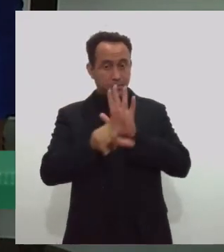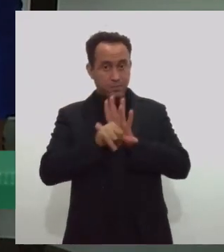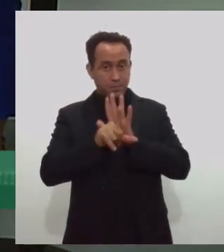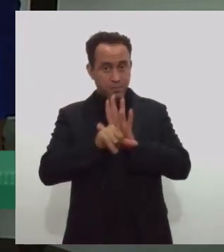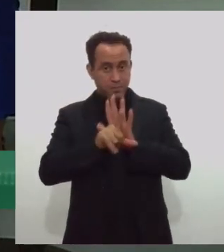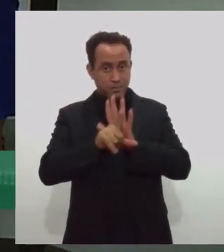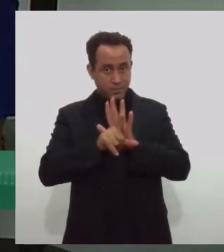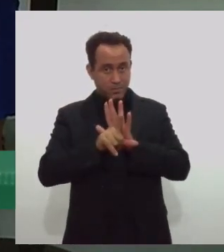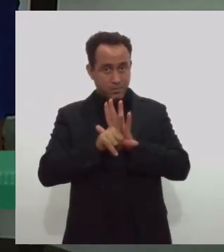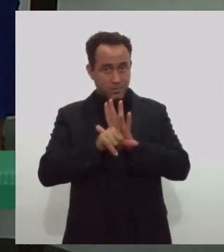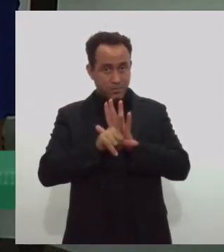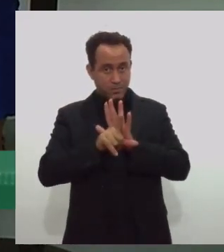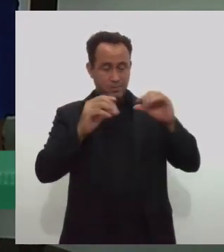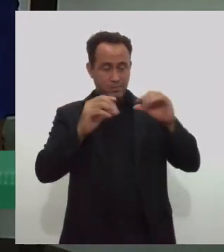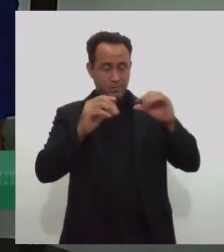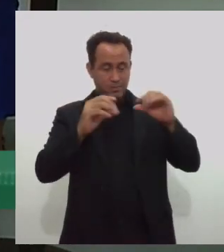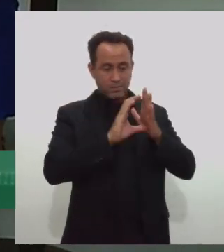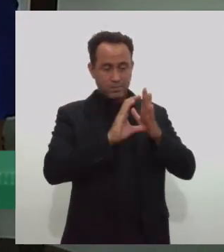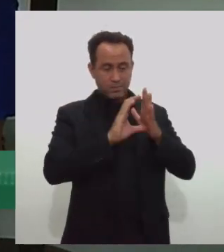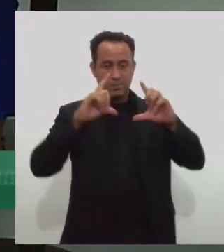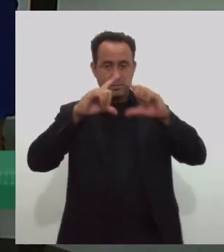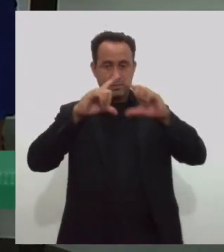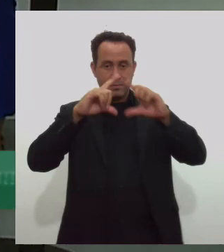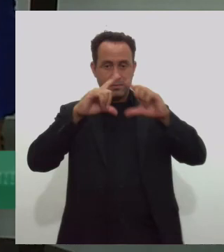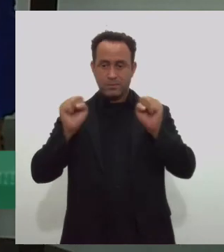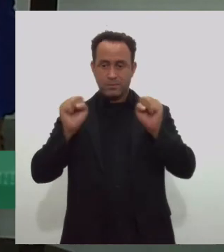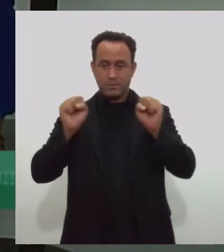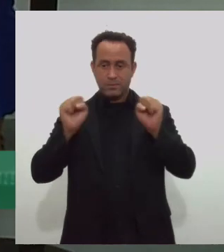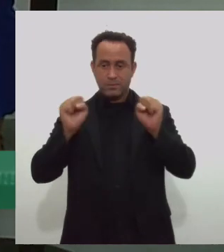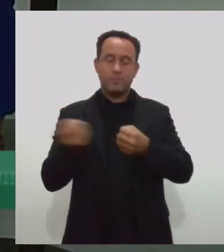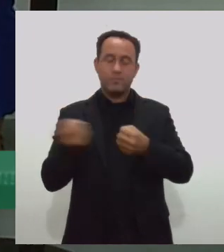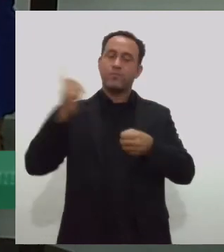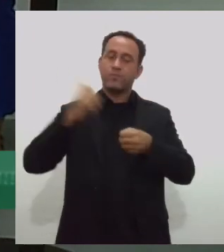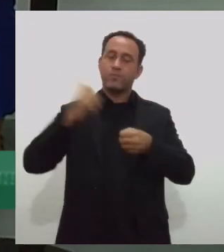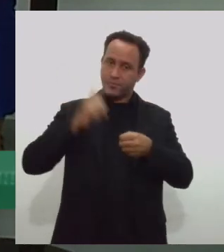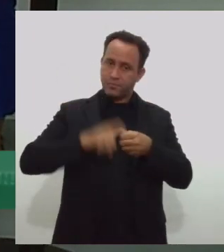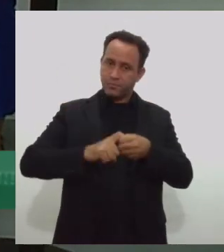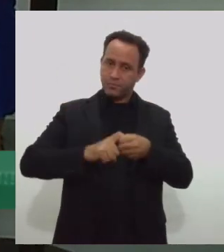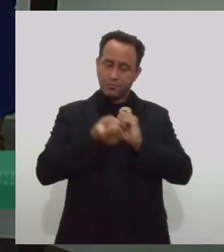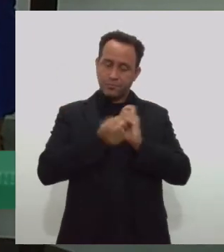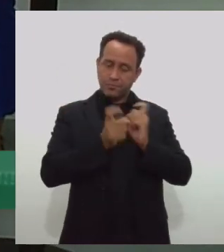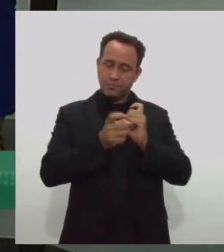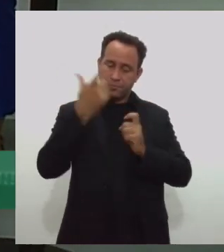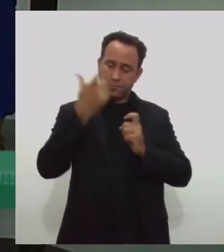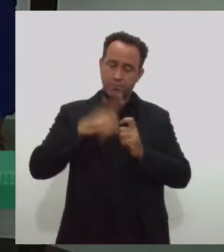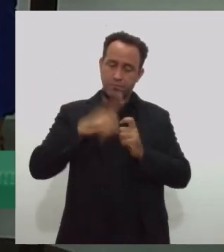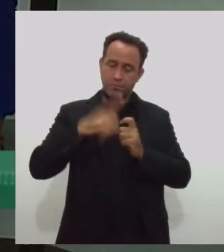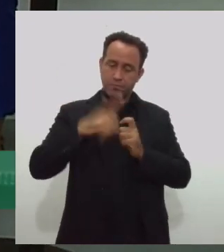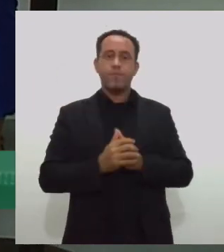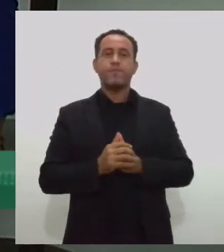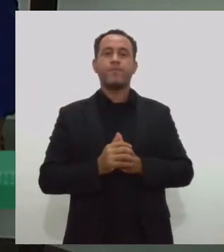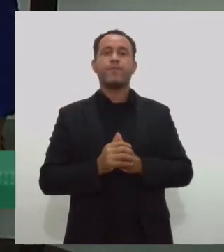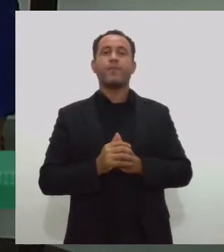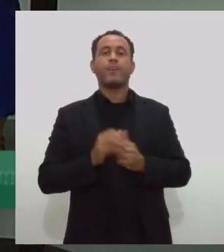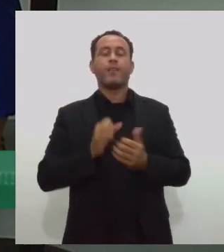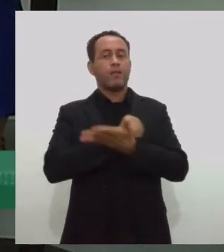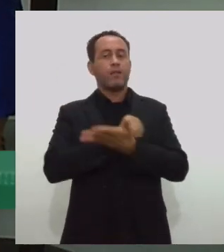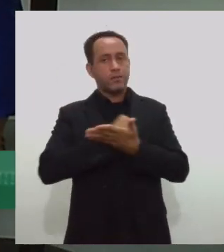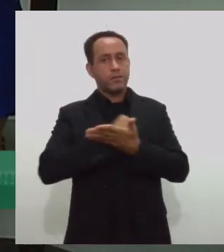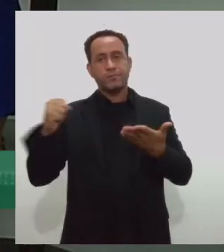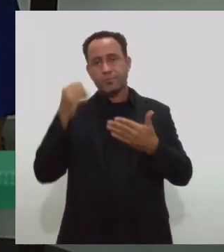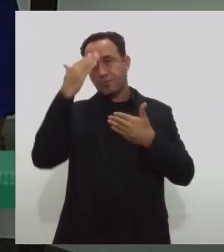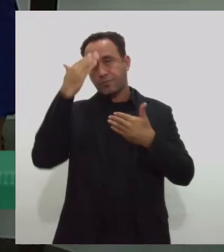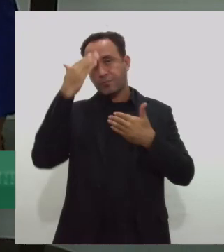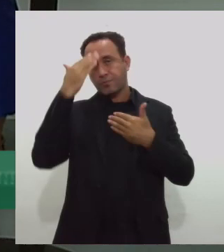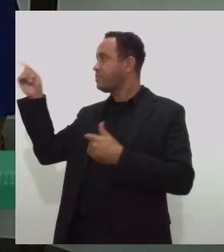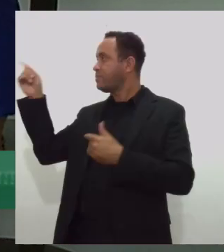dos Deputados, chega ao Senado Federal, mas vai retornar à Câmara também para discussões, para só assim ser sancionada. Muito obrigada